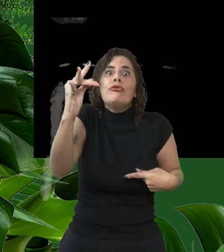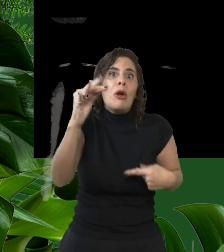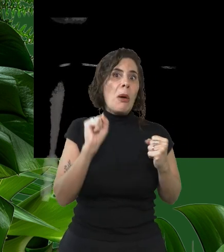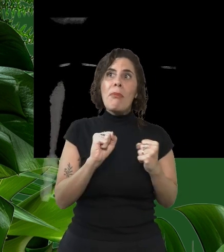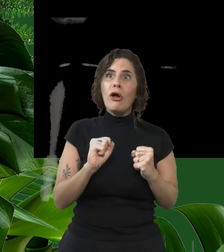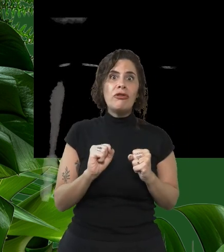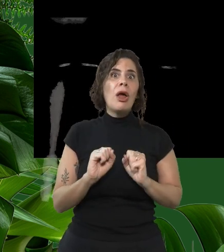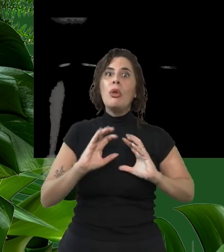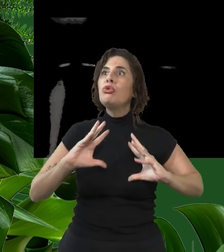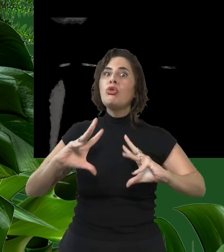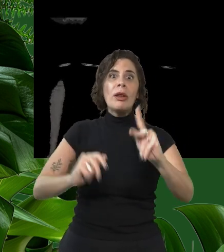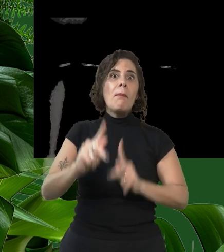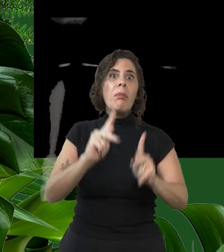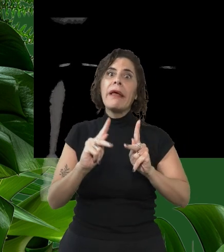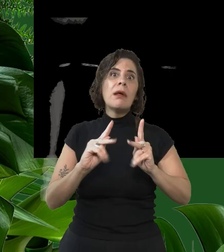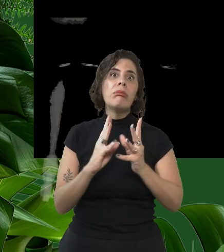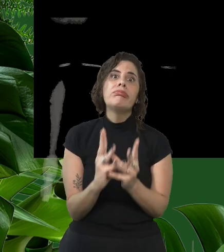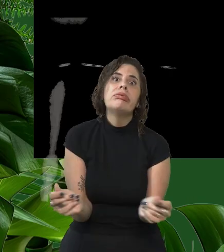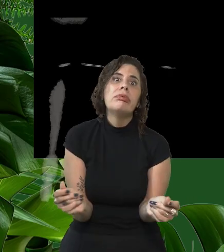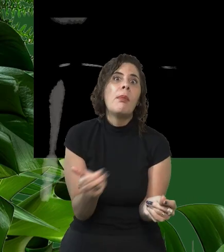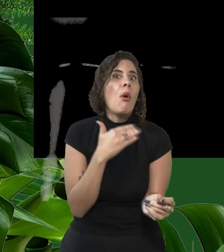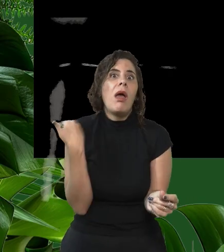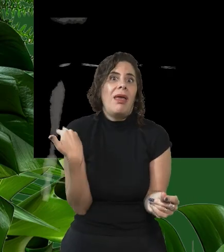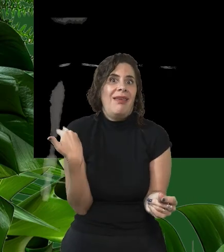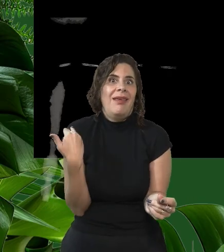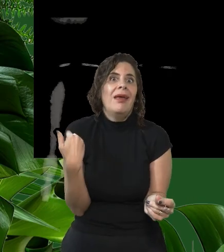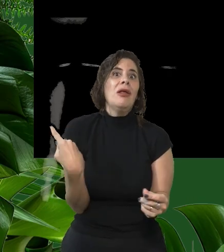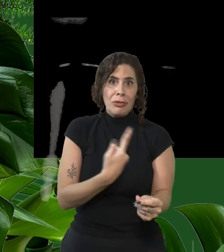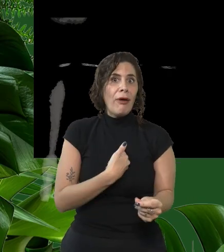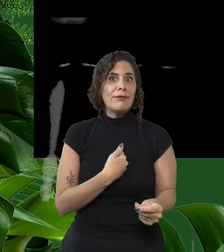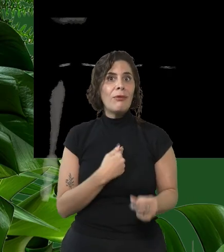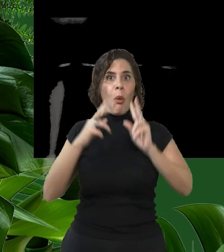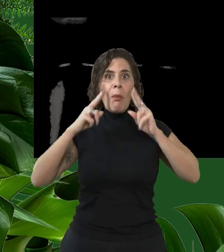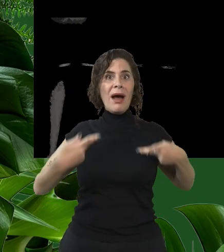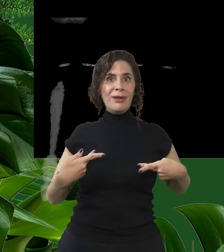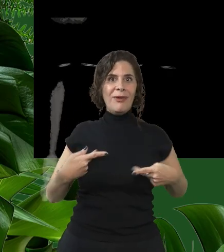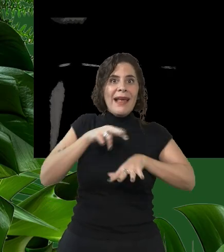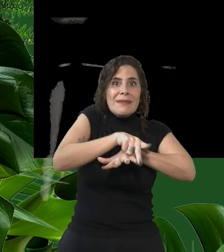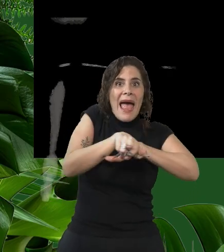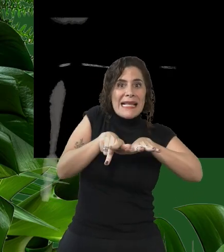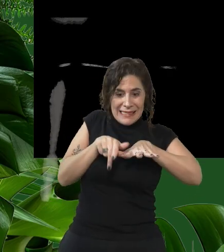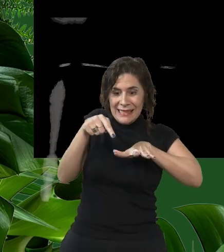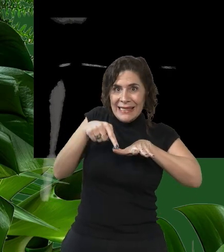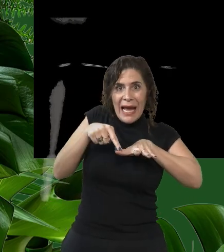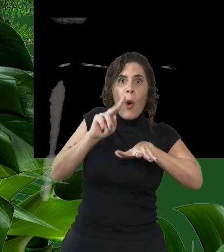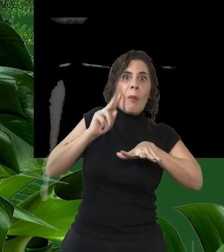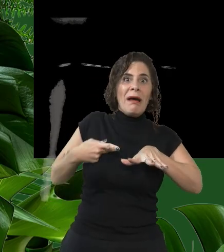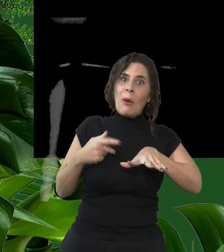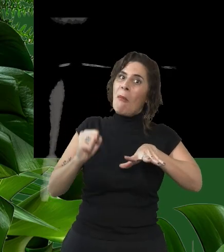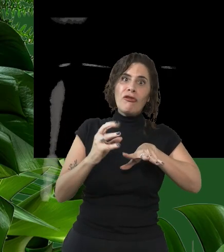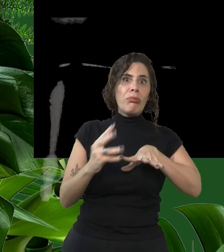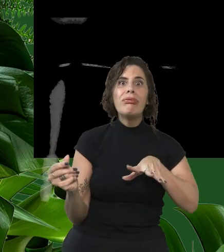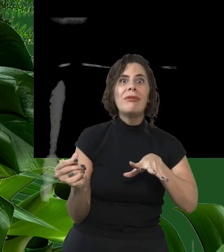de nada mais, nada menos do que a nossa espécie. Então, a gente precisa refletir sobre esse momento tão importante que a gente vive, e essas iniciativas